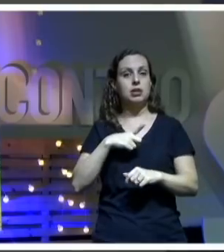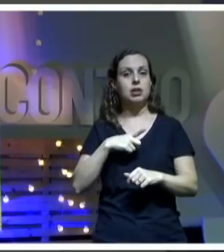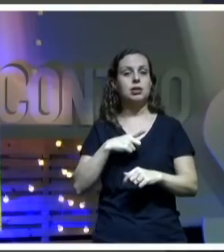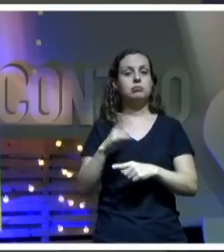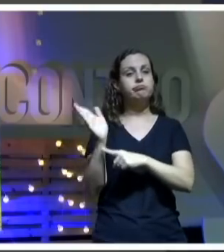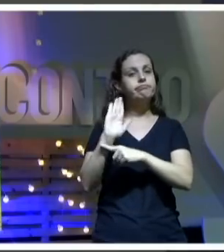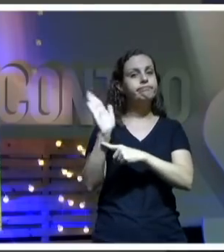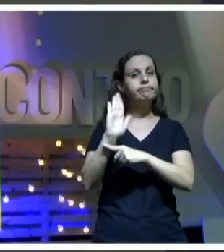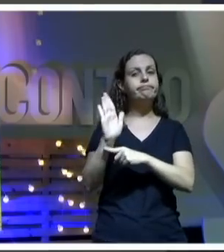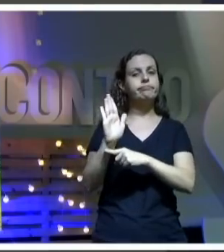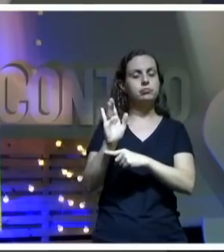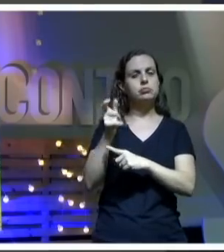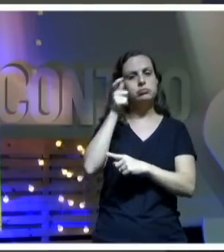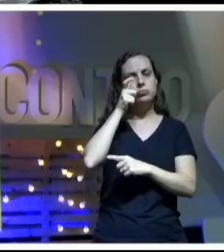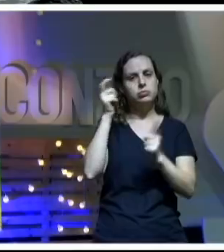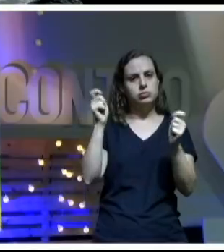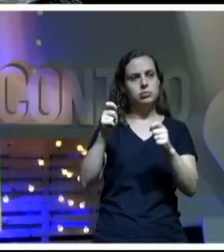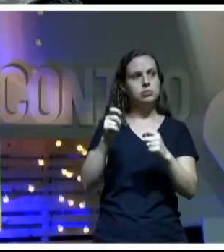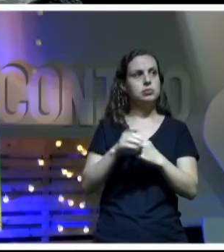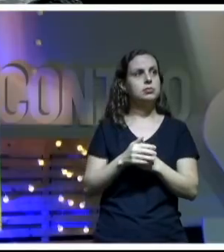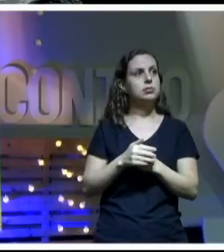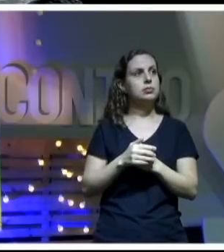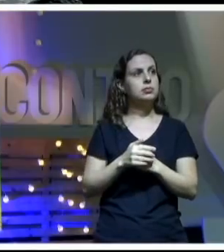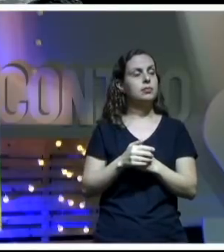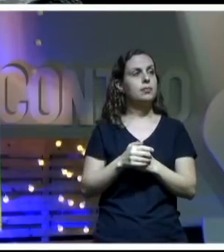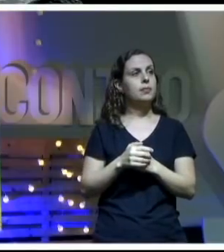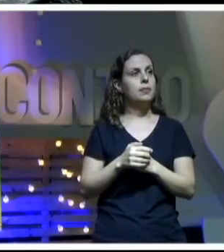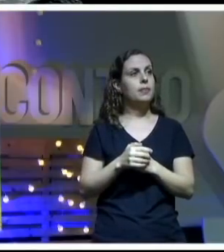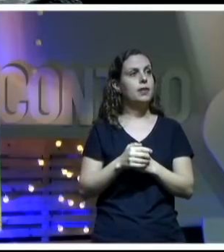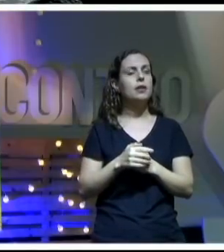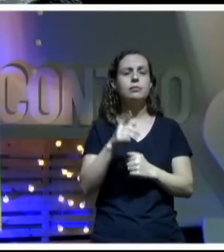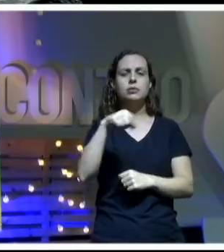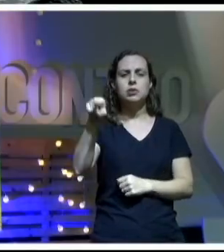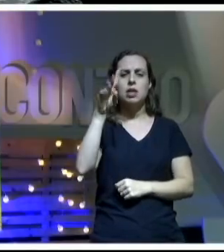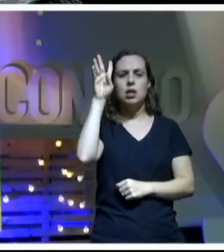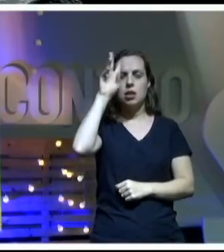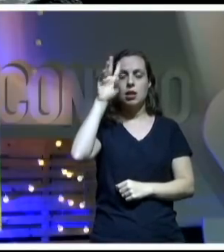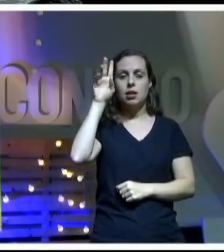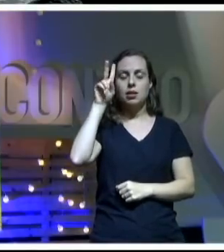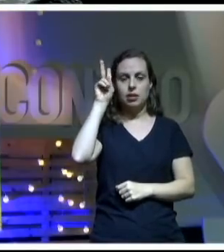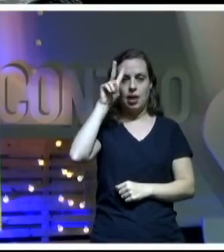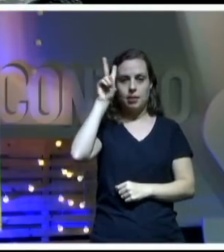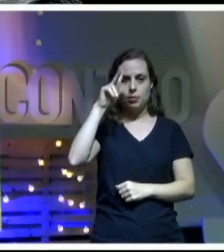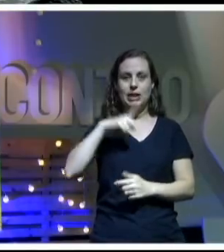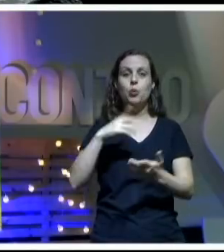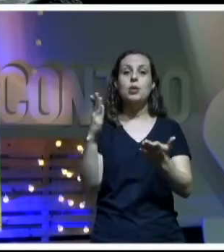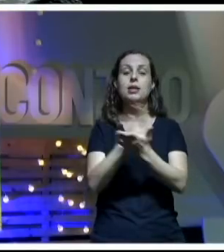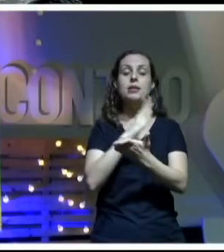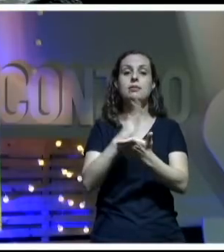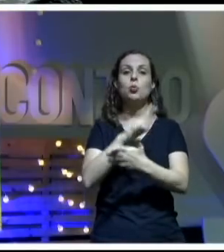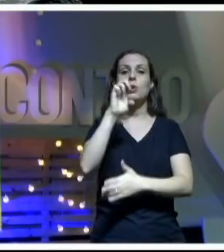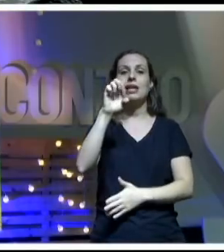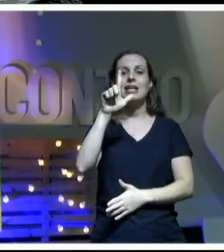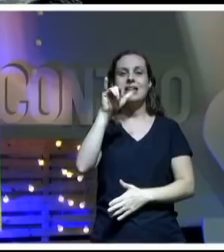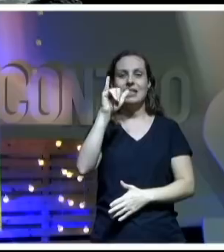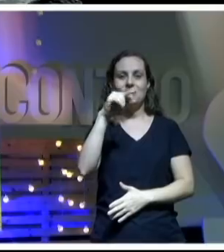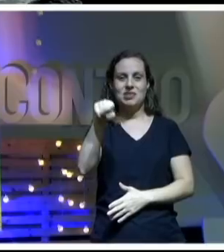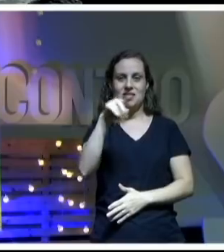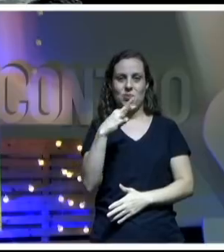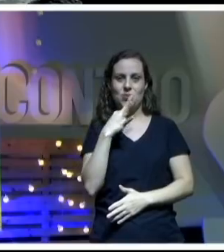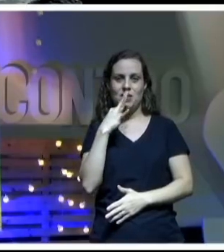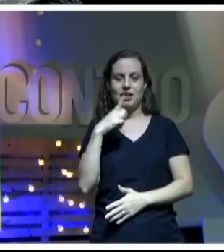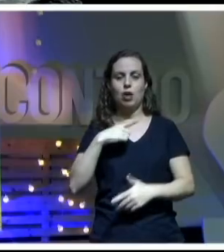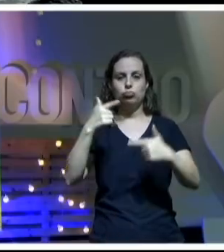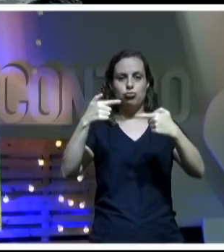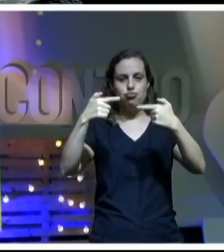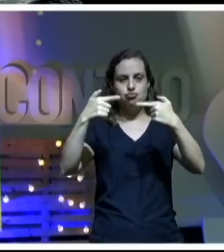do filme o livro de eli vocês lembram desse filme o livro de eli que é um um filme de ficção científica em que depois de